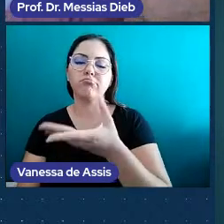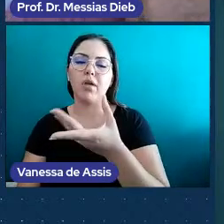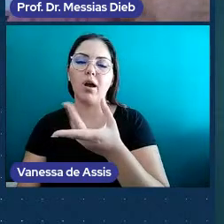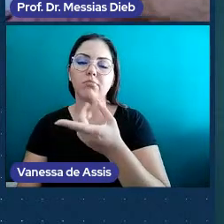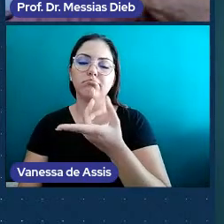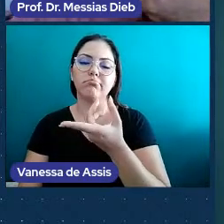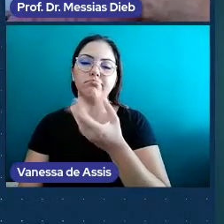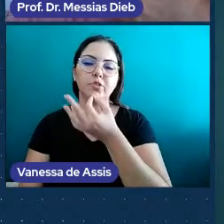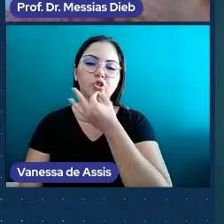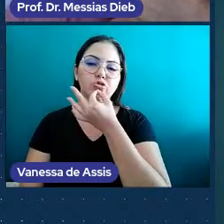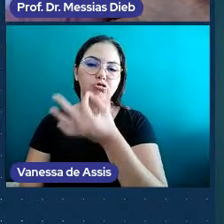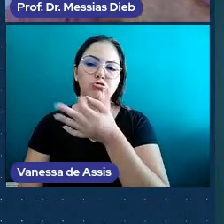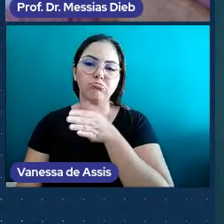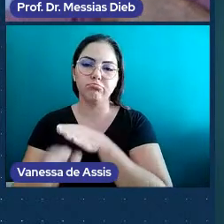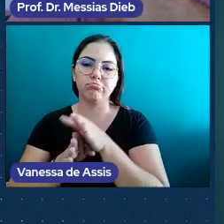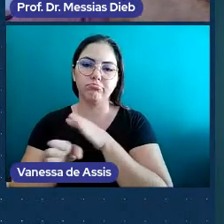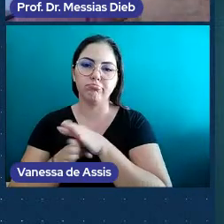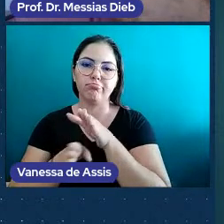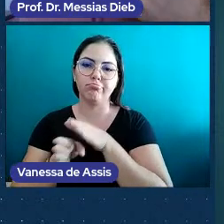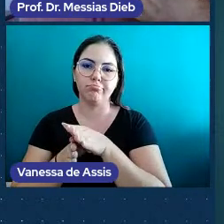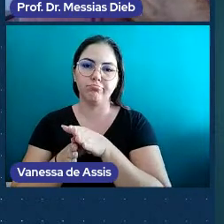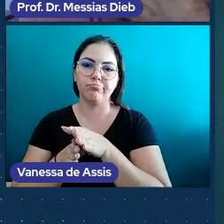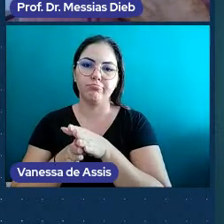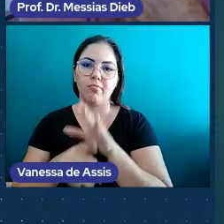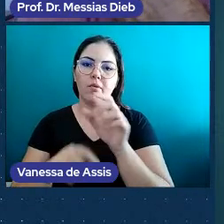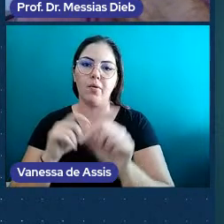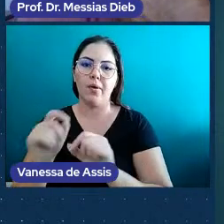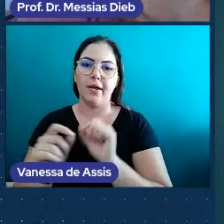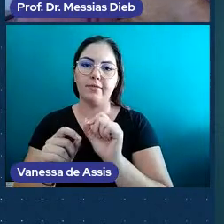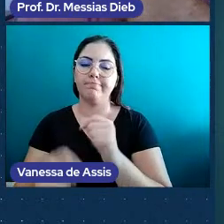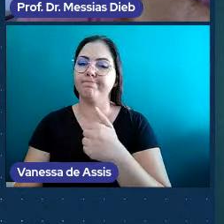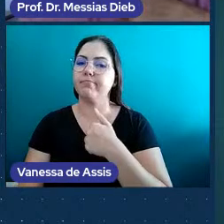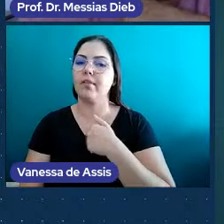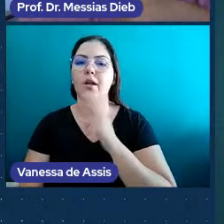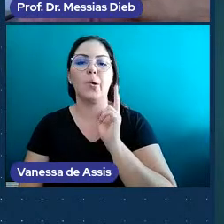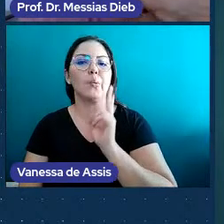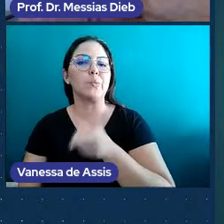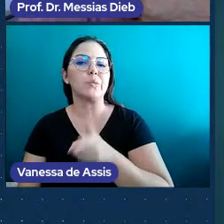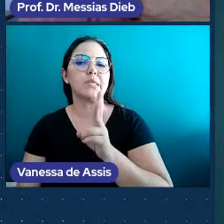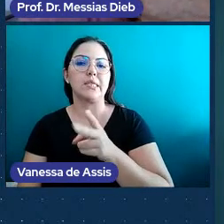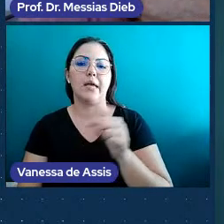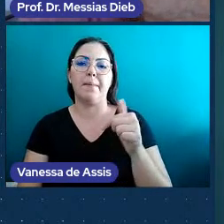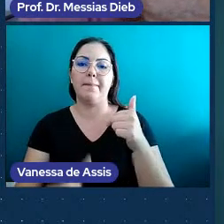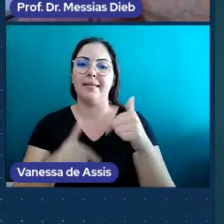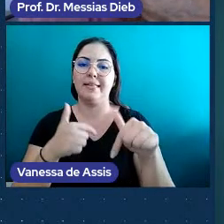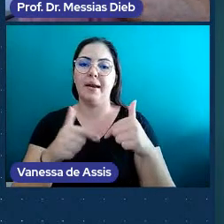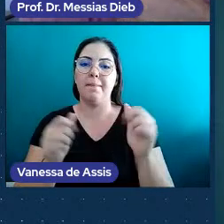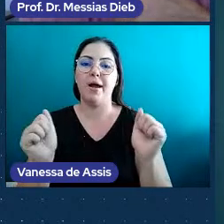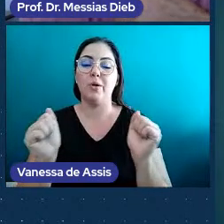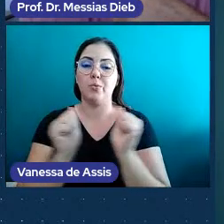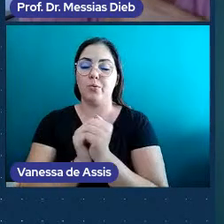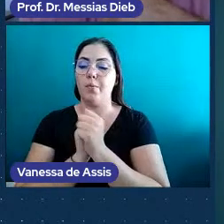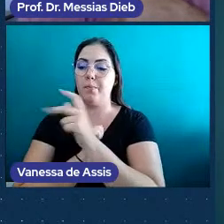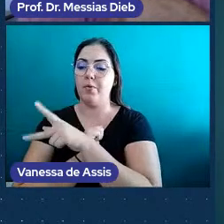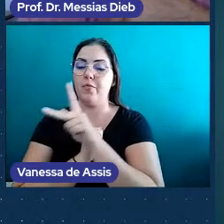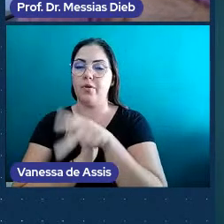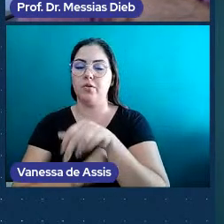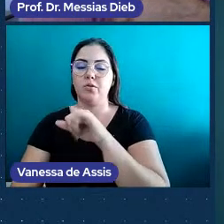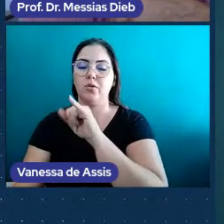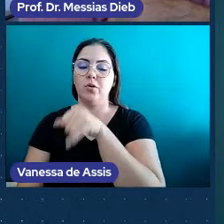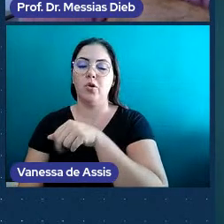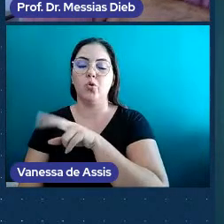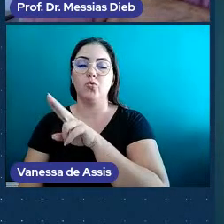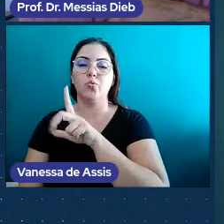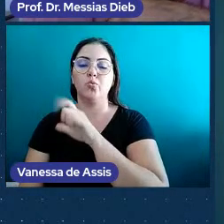Eu sempre trabalho, né, a partir de uma elaboração minha do professor Júlio César Araújo, com o quadro norteador